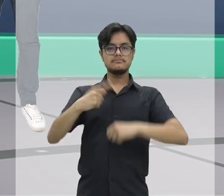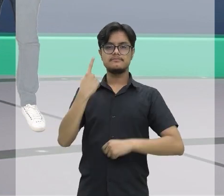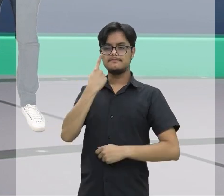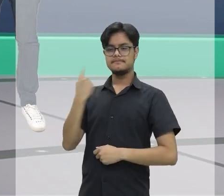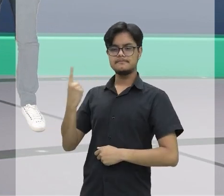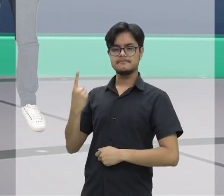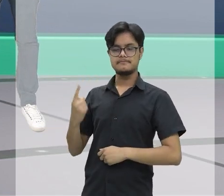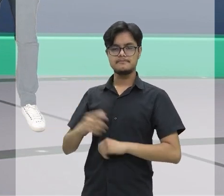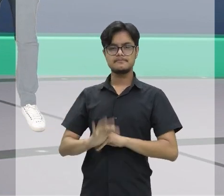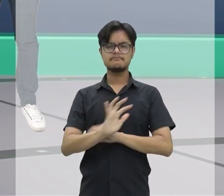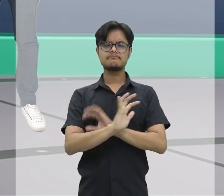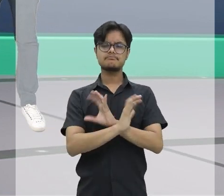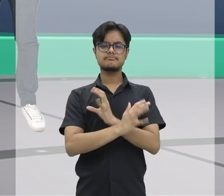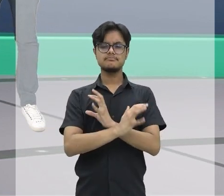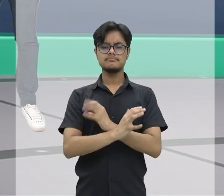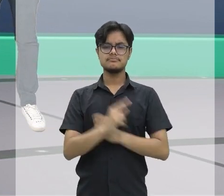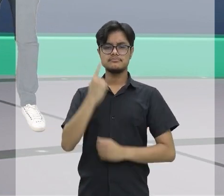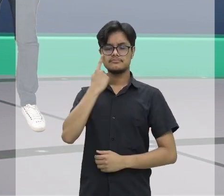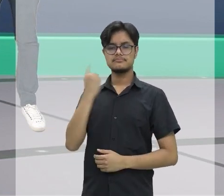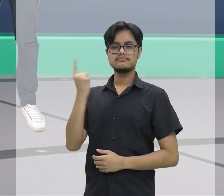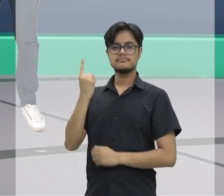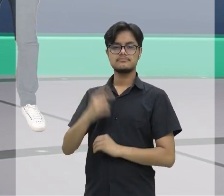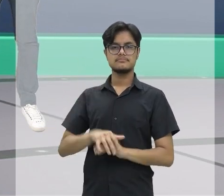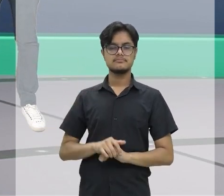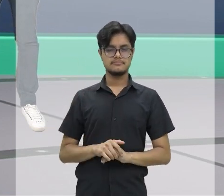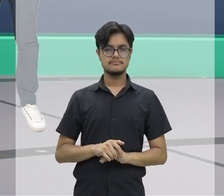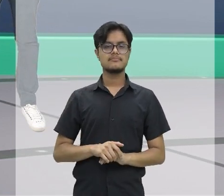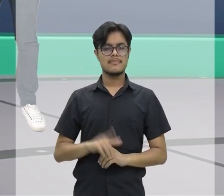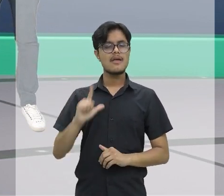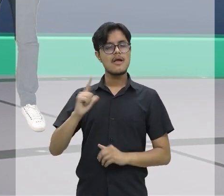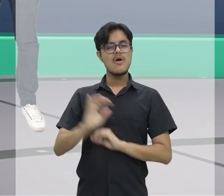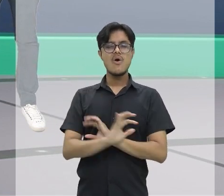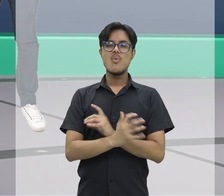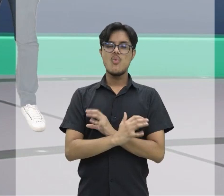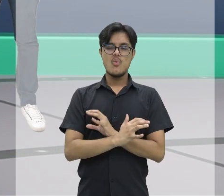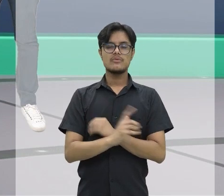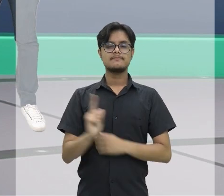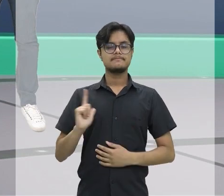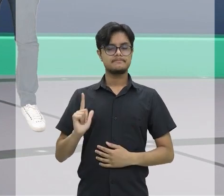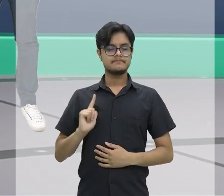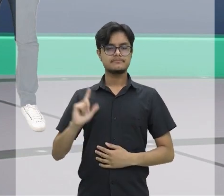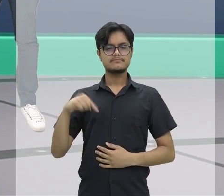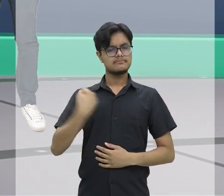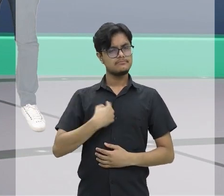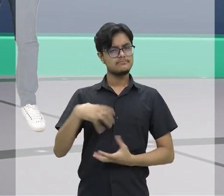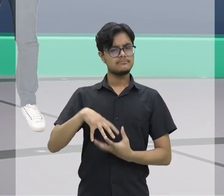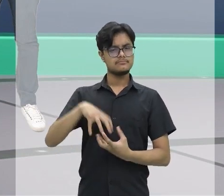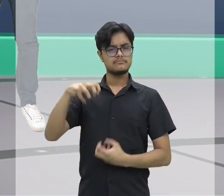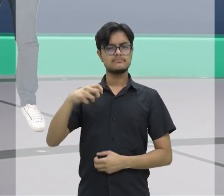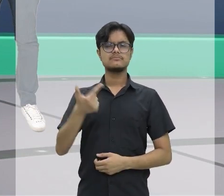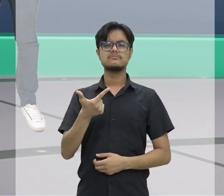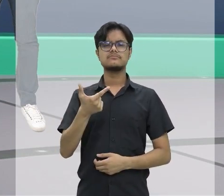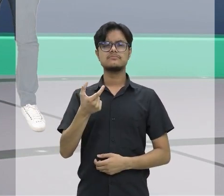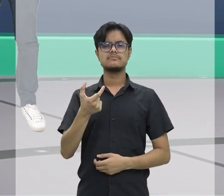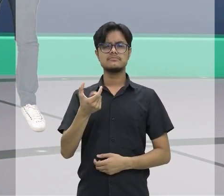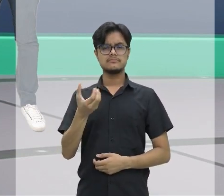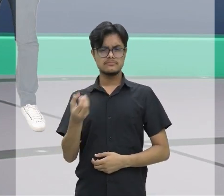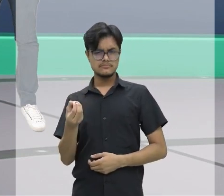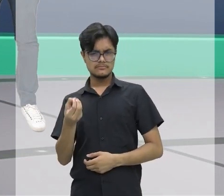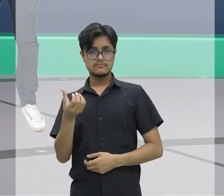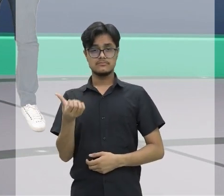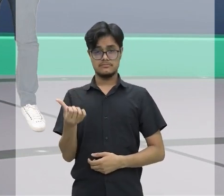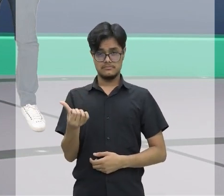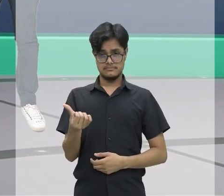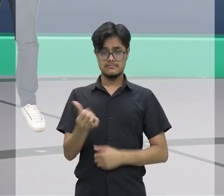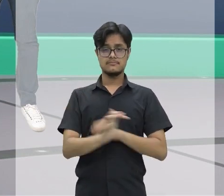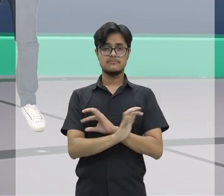nosso esqueleto, aí representando, né, o nosso conjunto de ossos que nós temos. Né, um adulto, como nós falamos, ele tem aí 206 ossos.